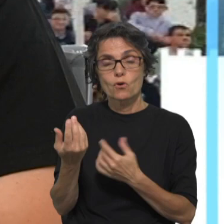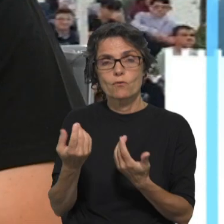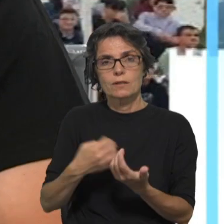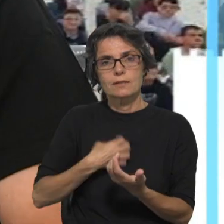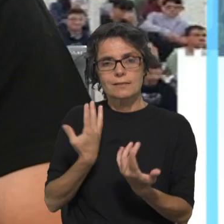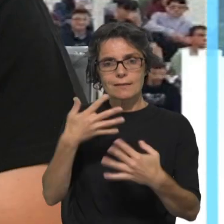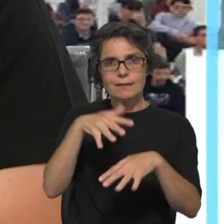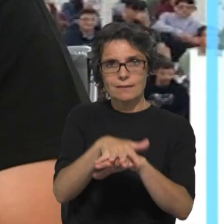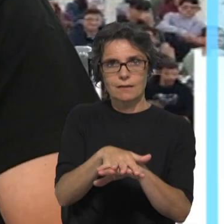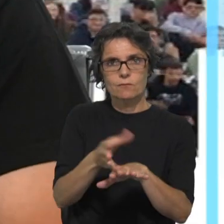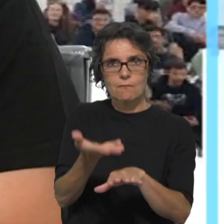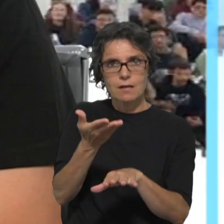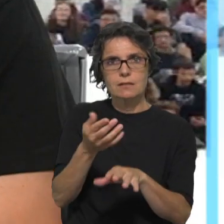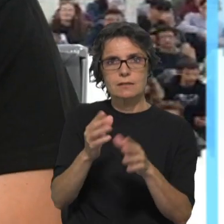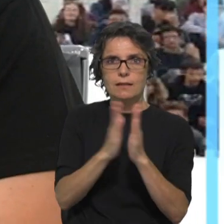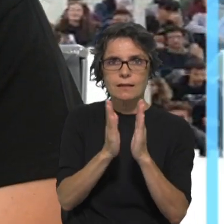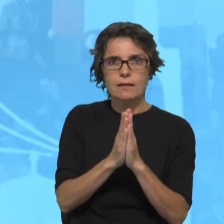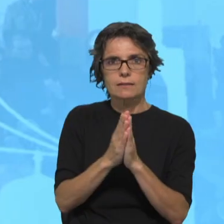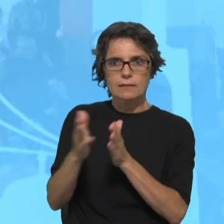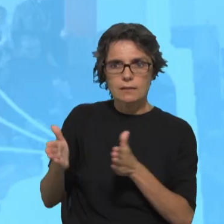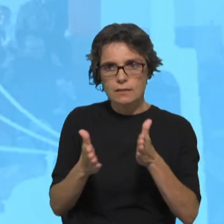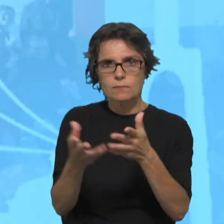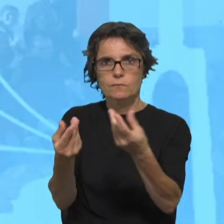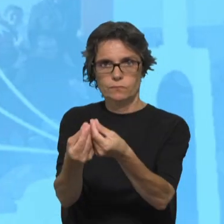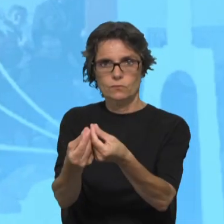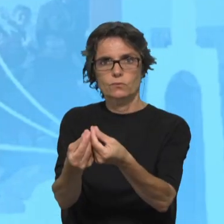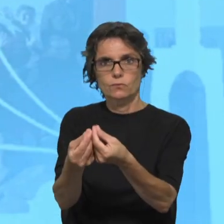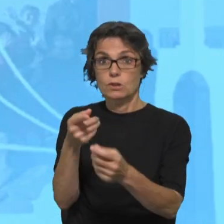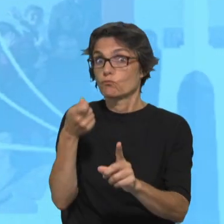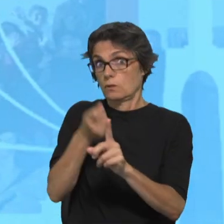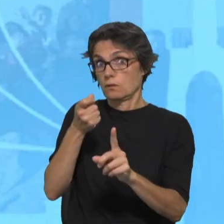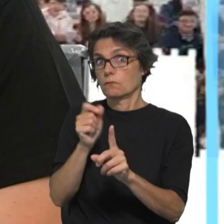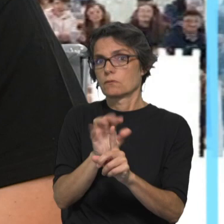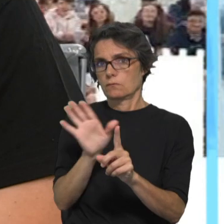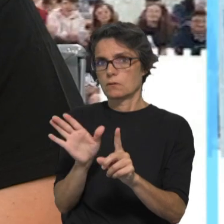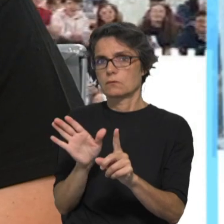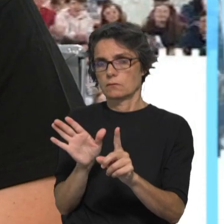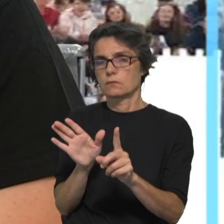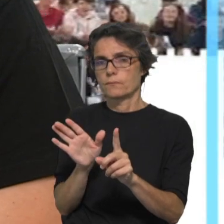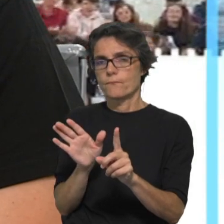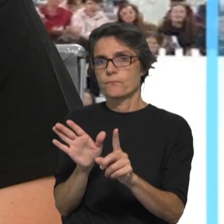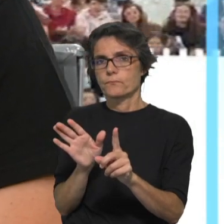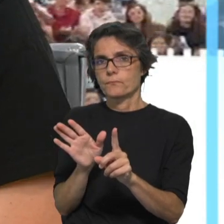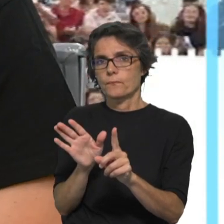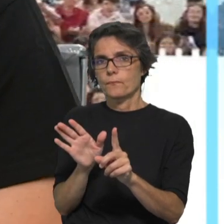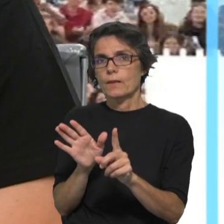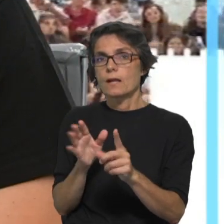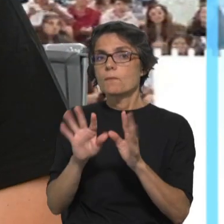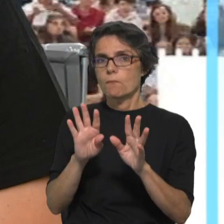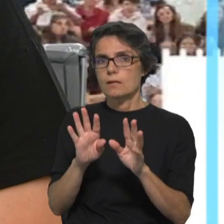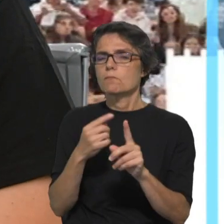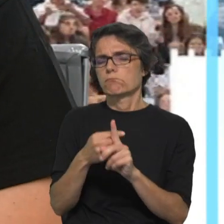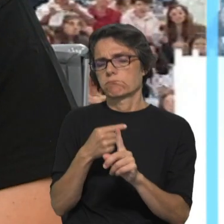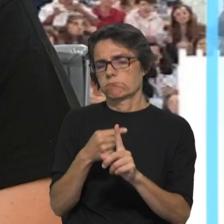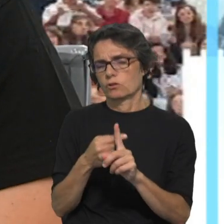dentro desta dinâmica de igreja, de caminhar juntos. É um desafio, sem dúvida, mas é um bom desafio, não